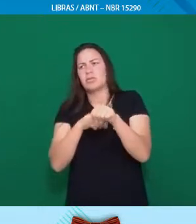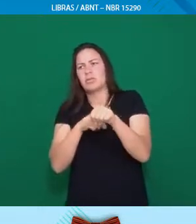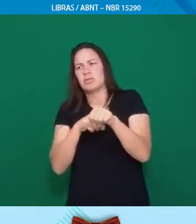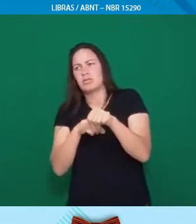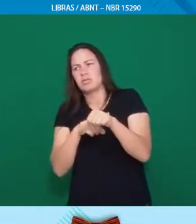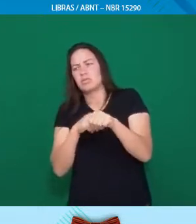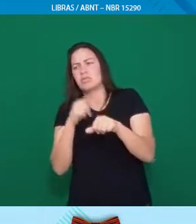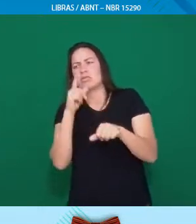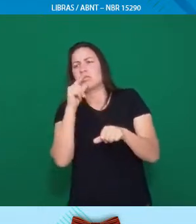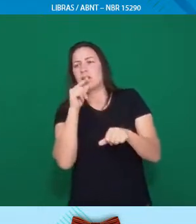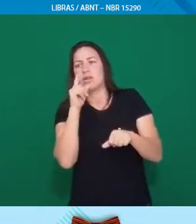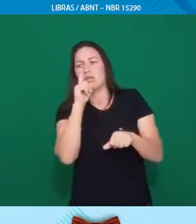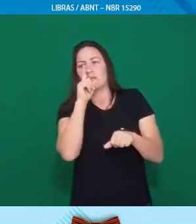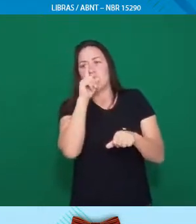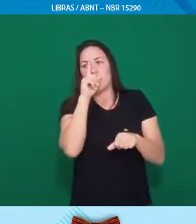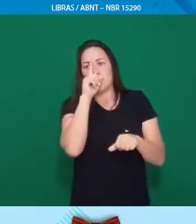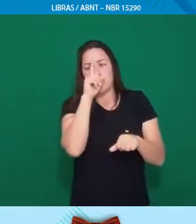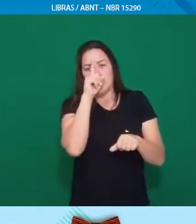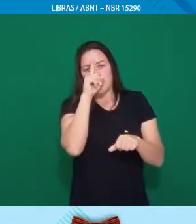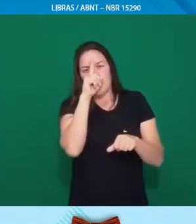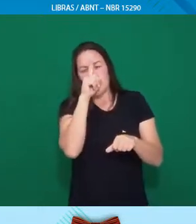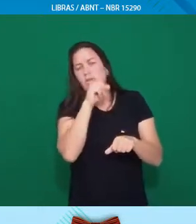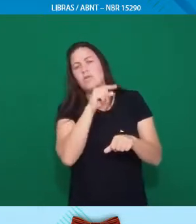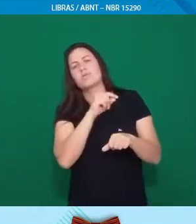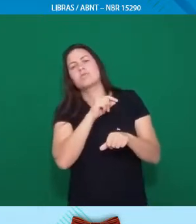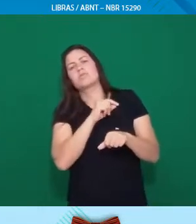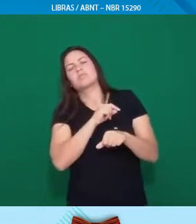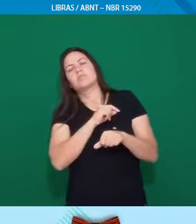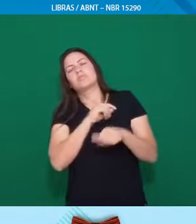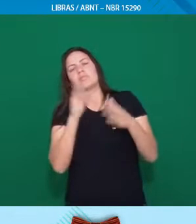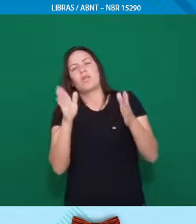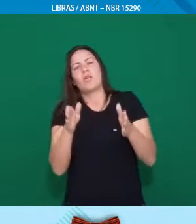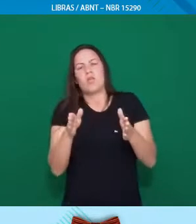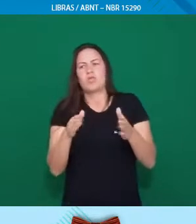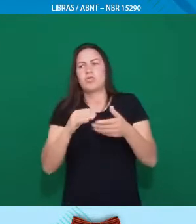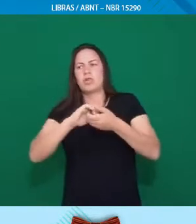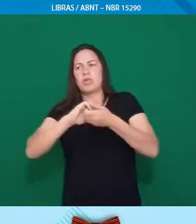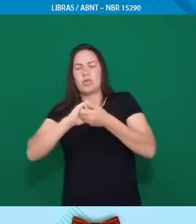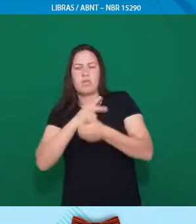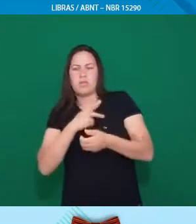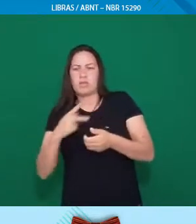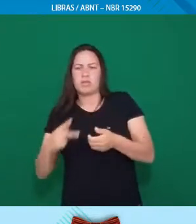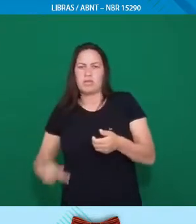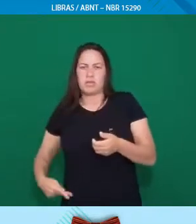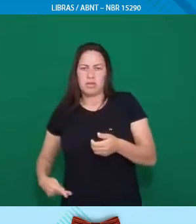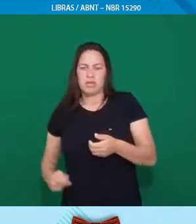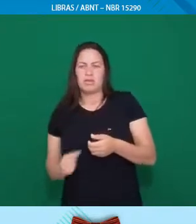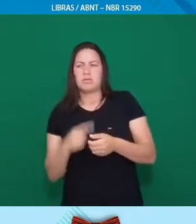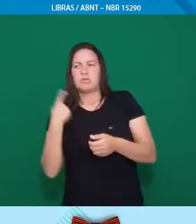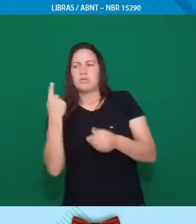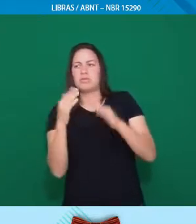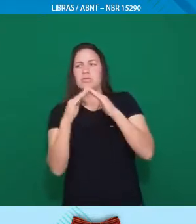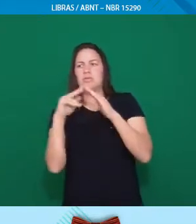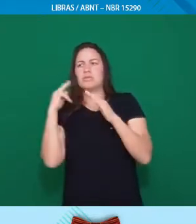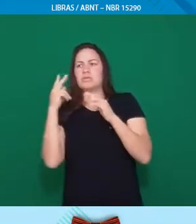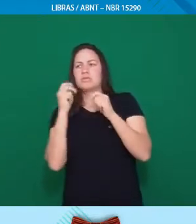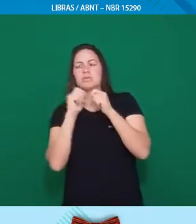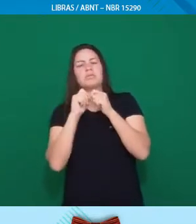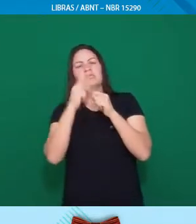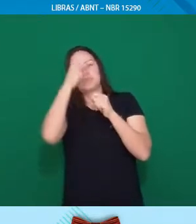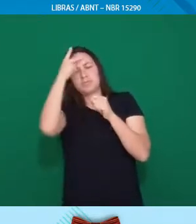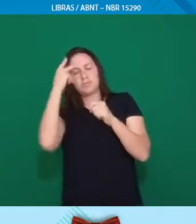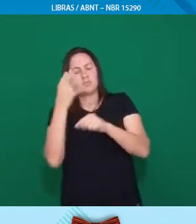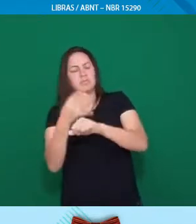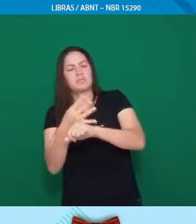Principalmente que se trata de água né que é uma coisa muito perigosa Então hoje presidente que eu falo você hoje nossa casa aí